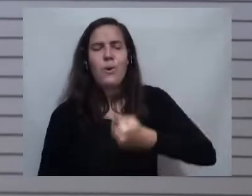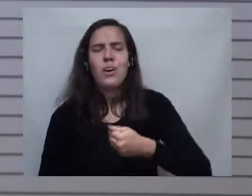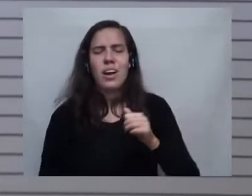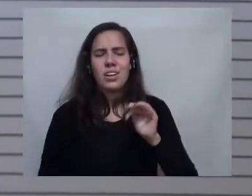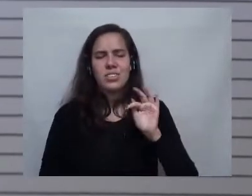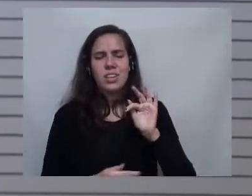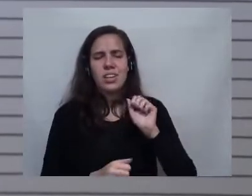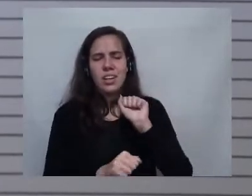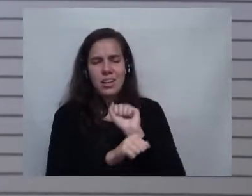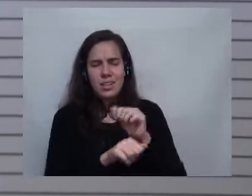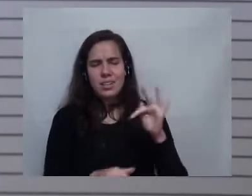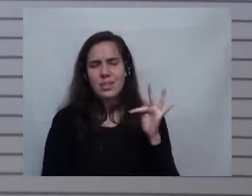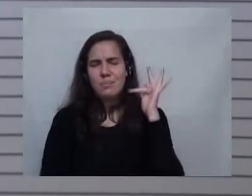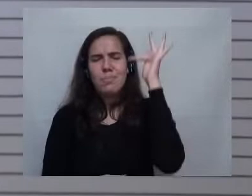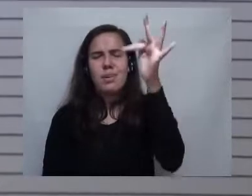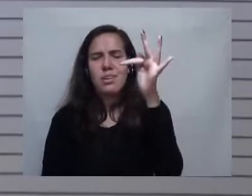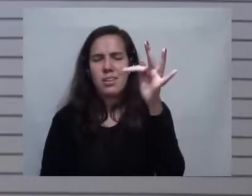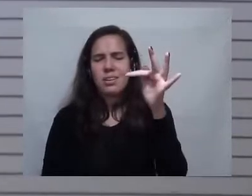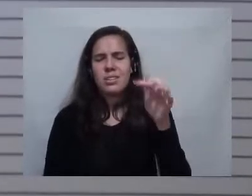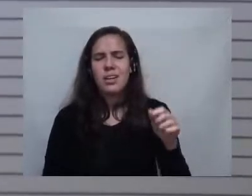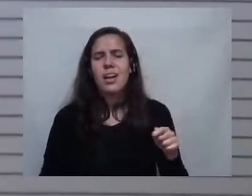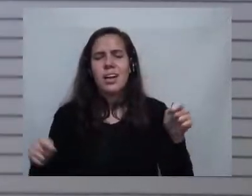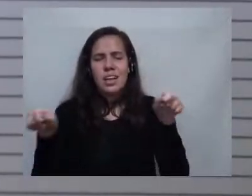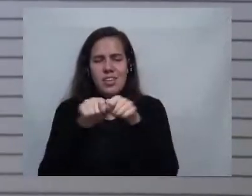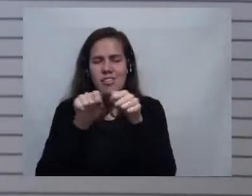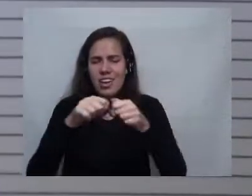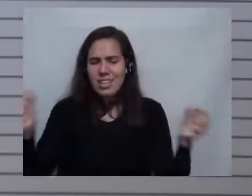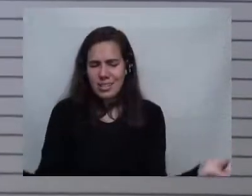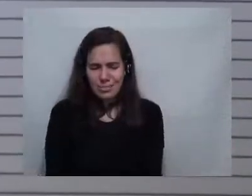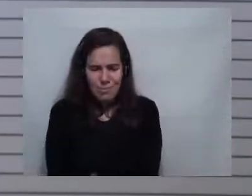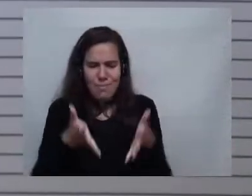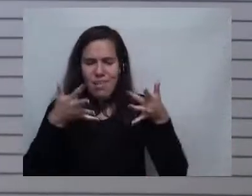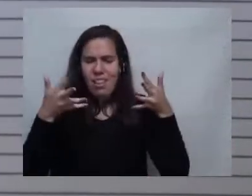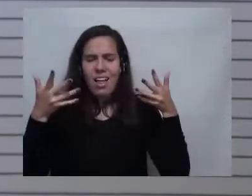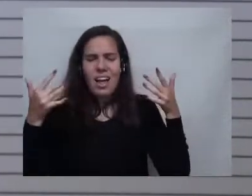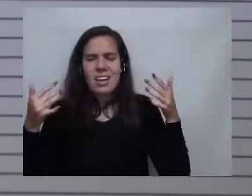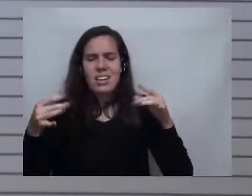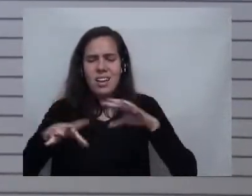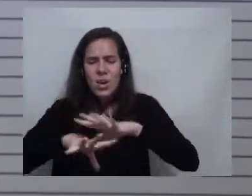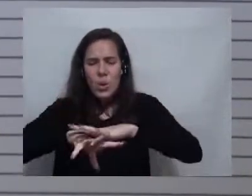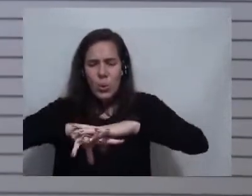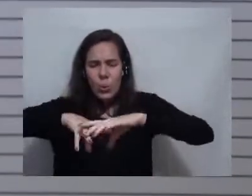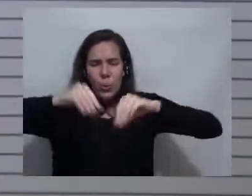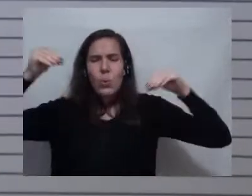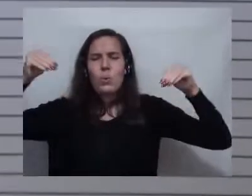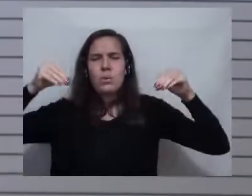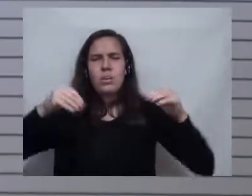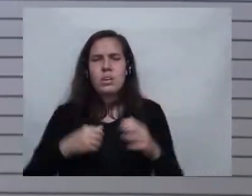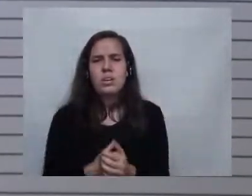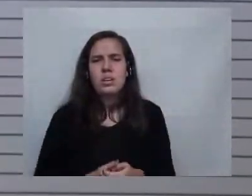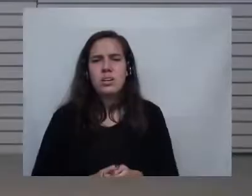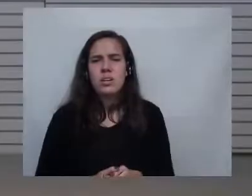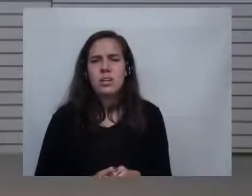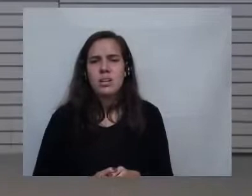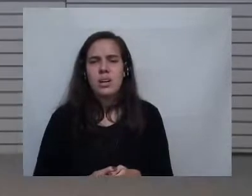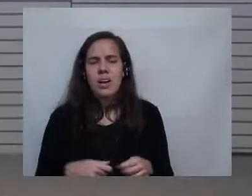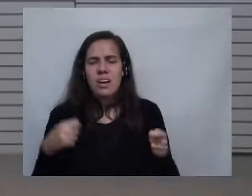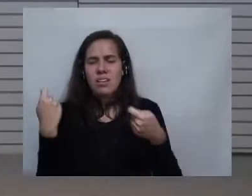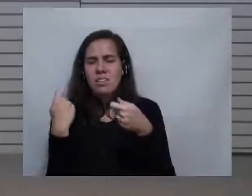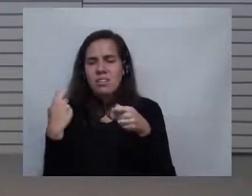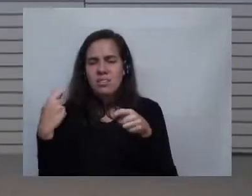esperança vida confiança e opera Milagres a Deus na saúde em Deus Opera Um Milagre no Tiago